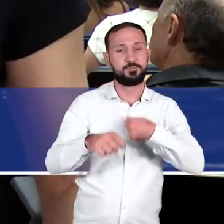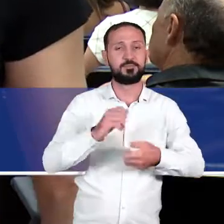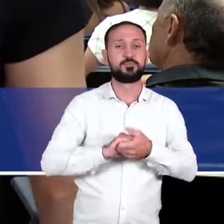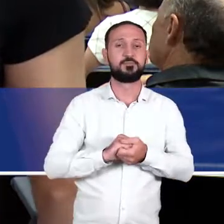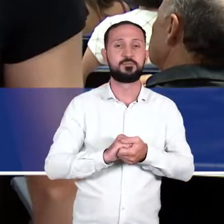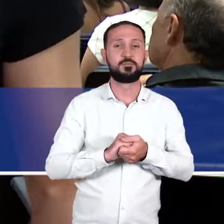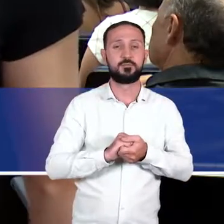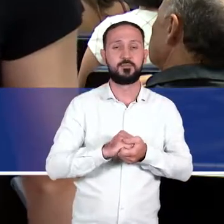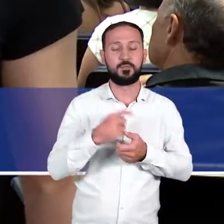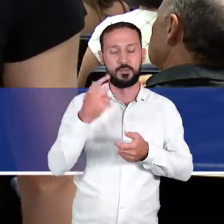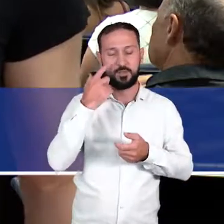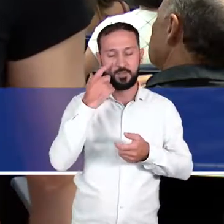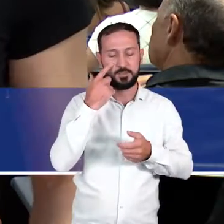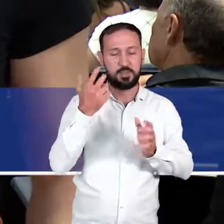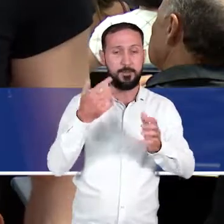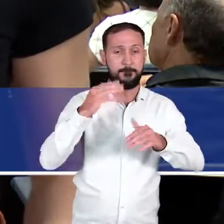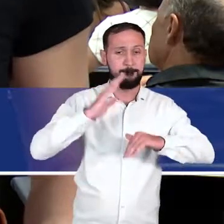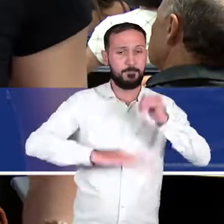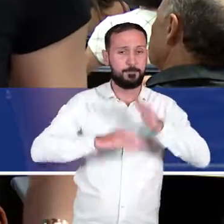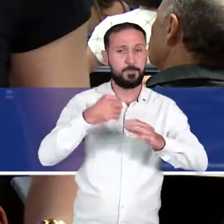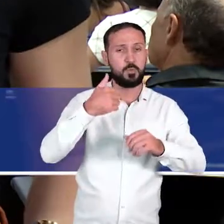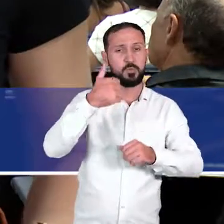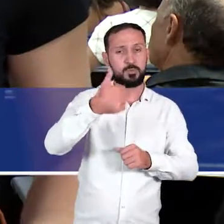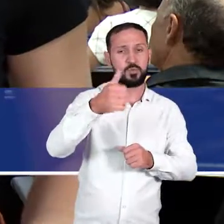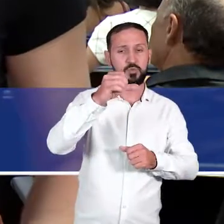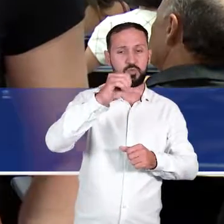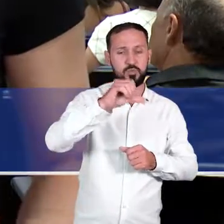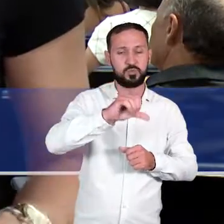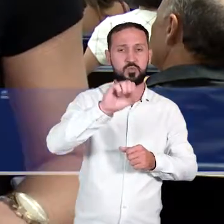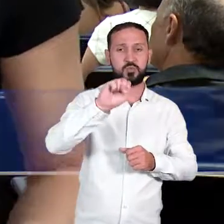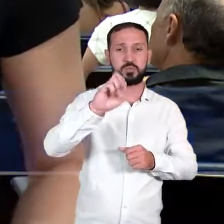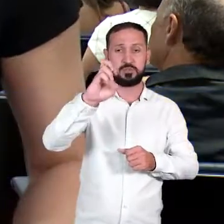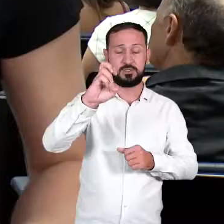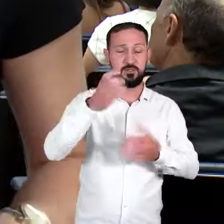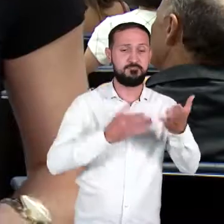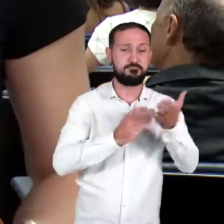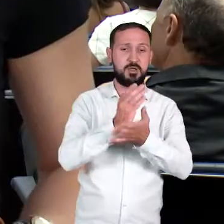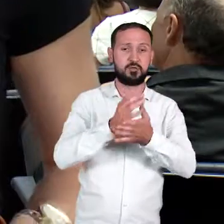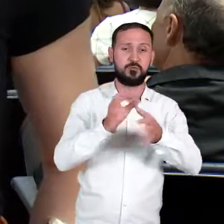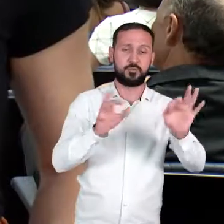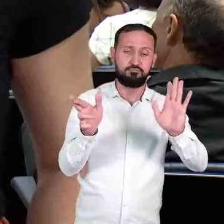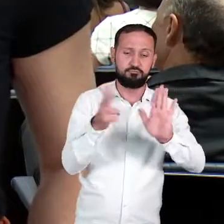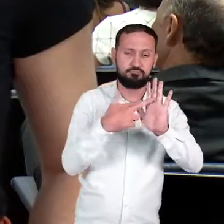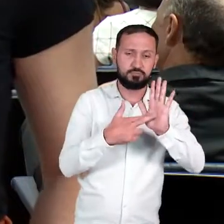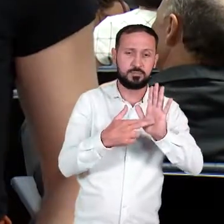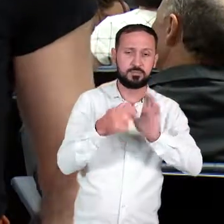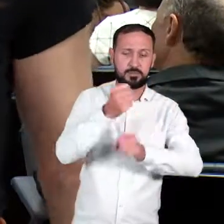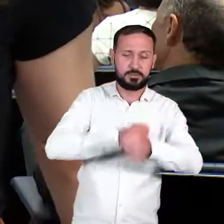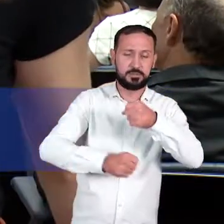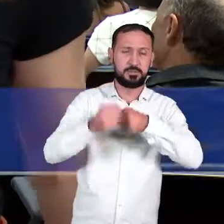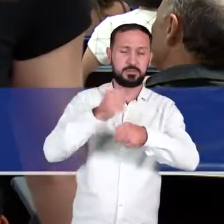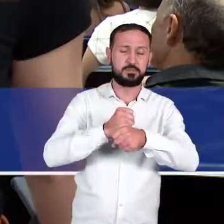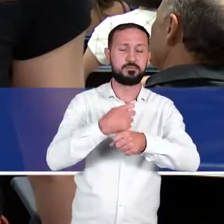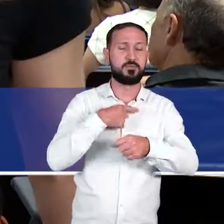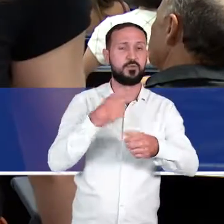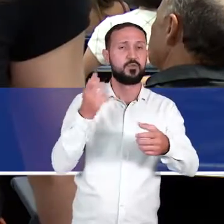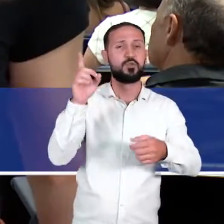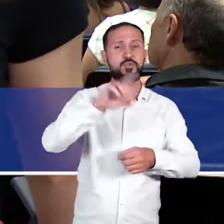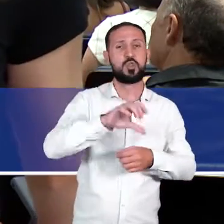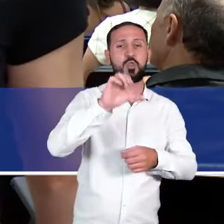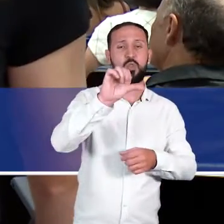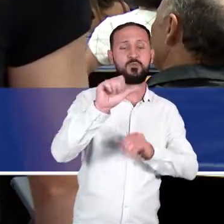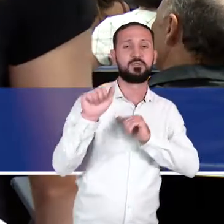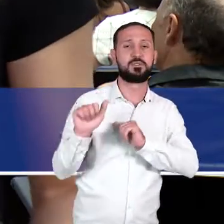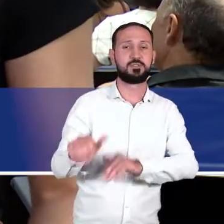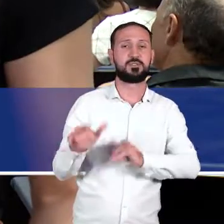foi regulamentada no Brasil em 1965, há exatos 54 anos, e ganhou o dia 9 de